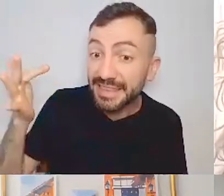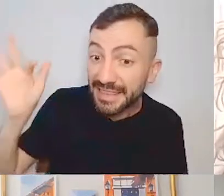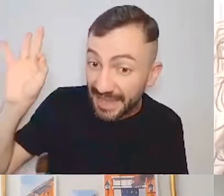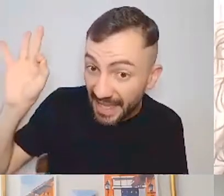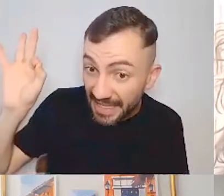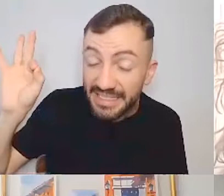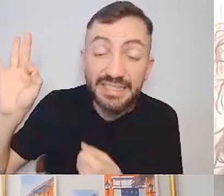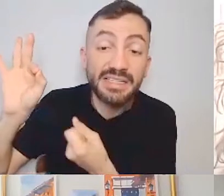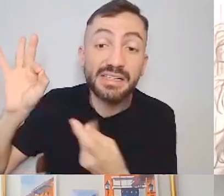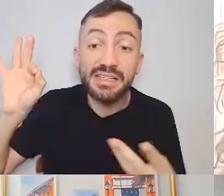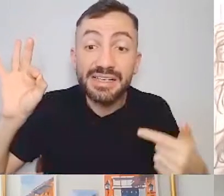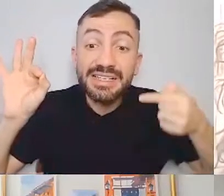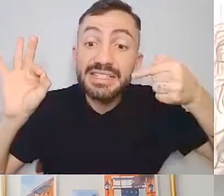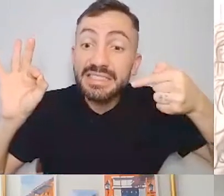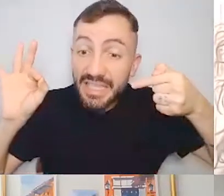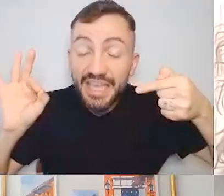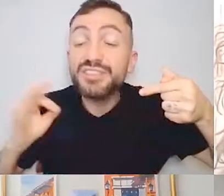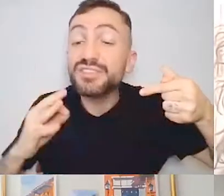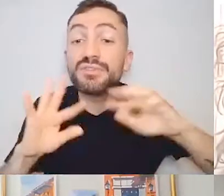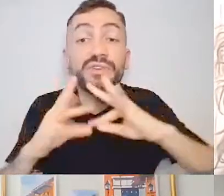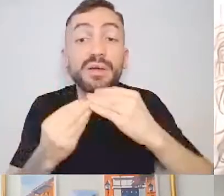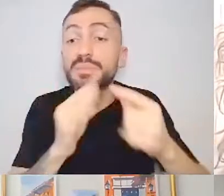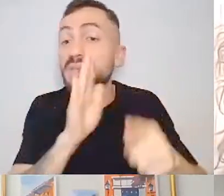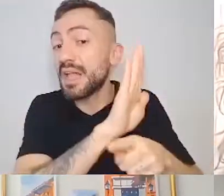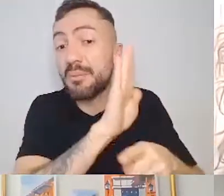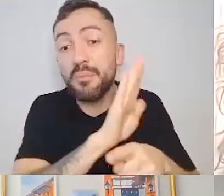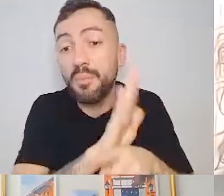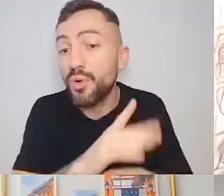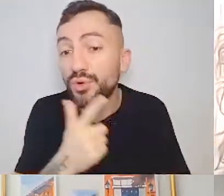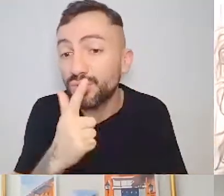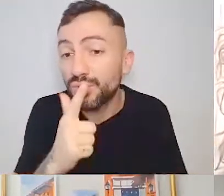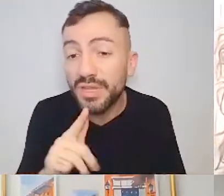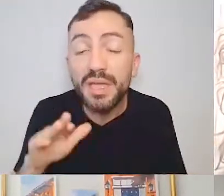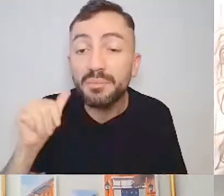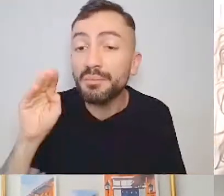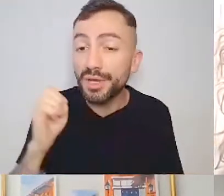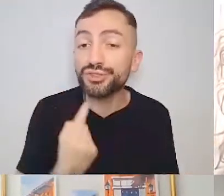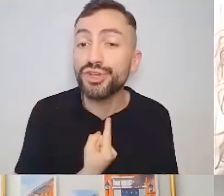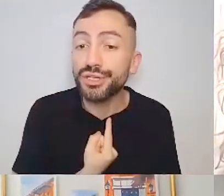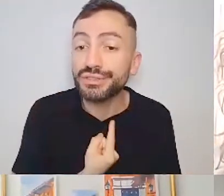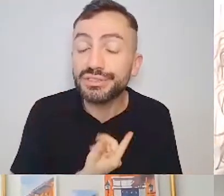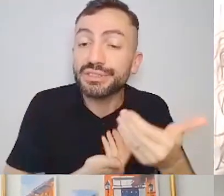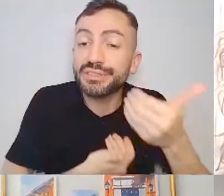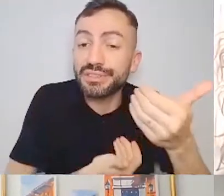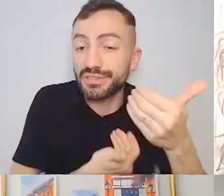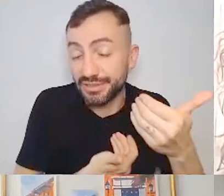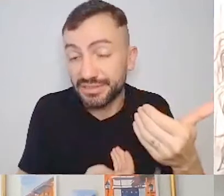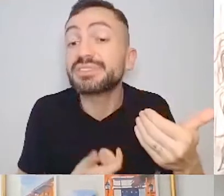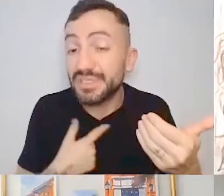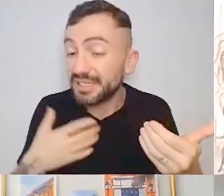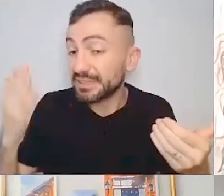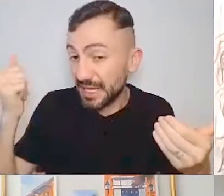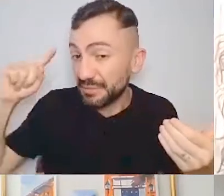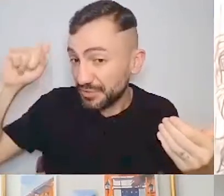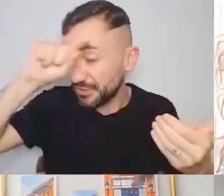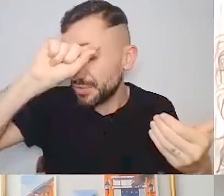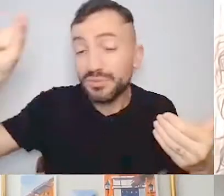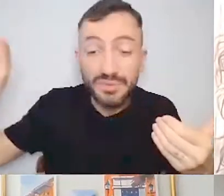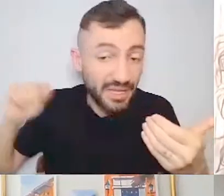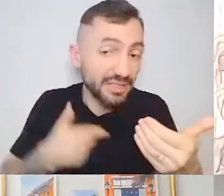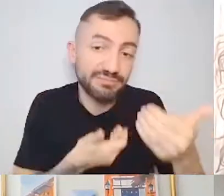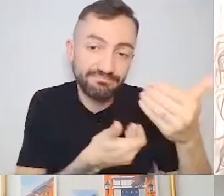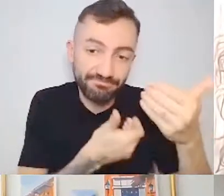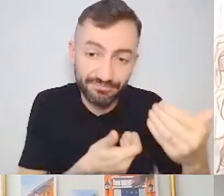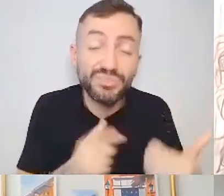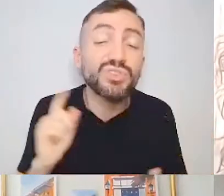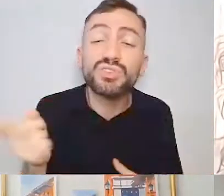maternidade sem apoio familiar, né? Uma maternidade solo e com todos os desafios que são postos a essas mulheres, né? Quando nós vamos para a